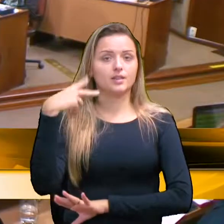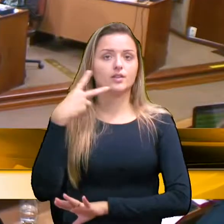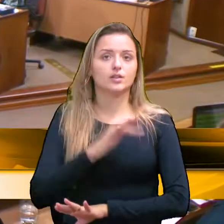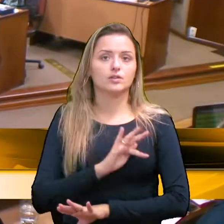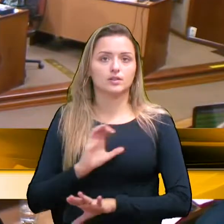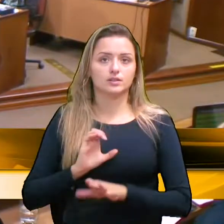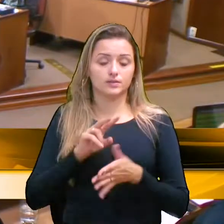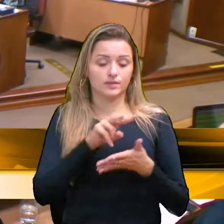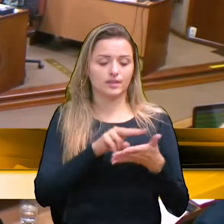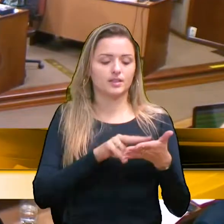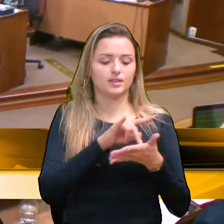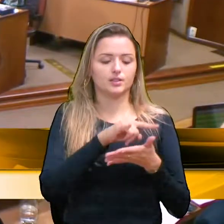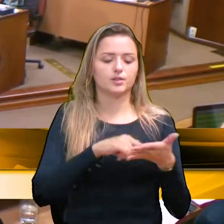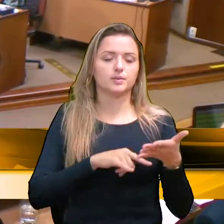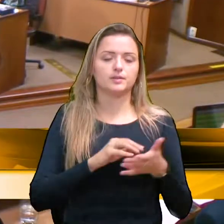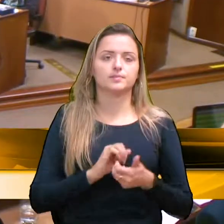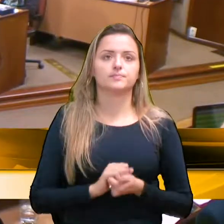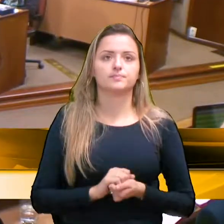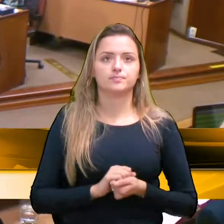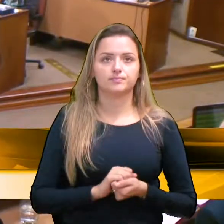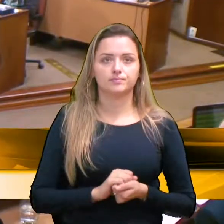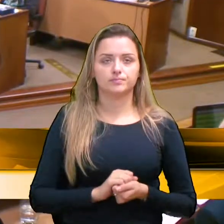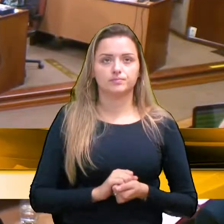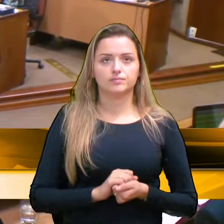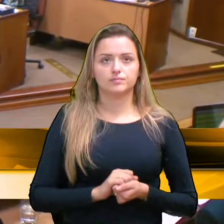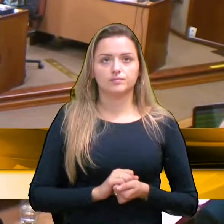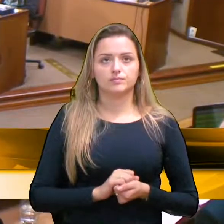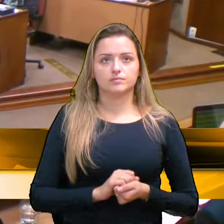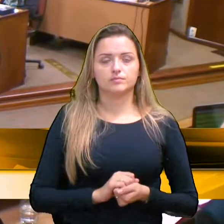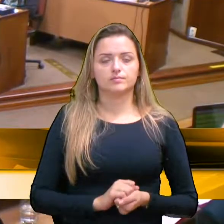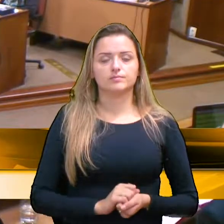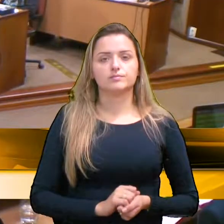Senhor presidente, vereadores.